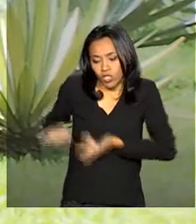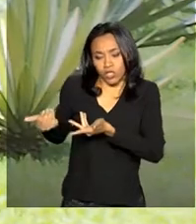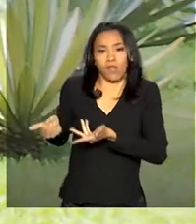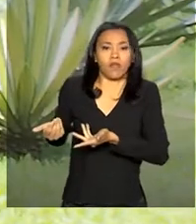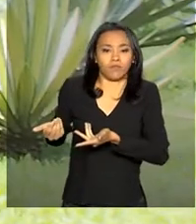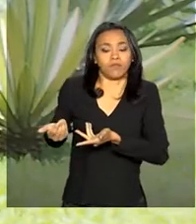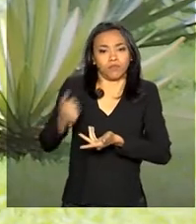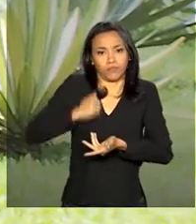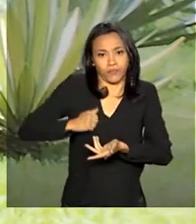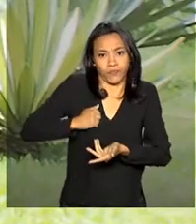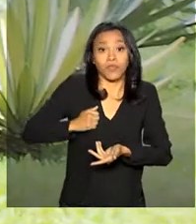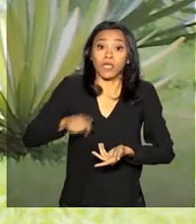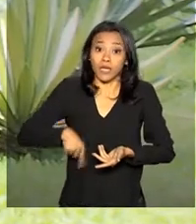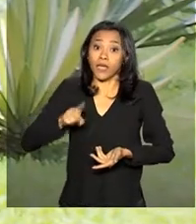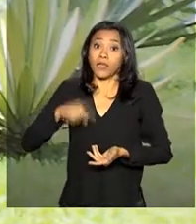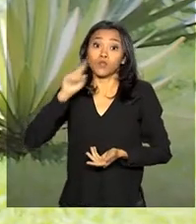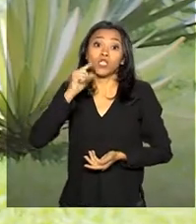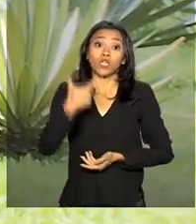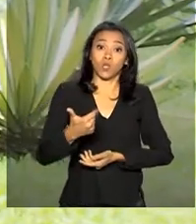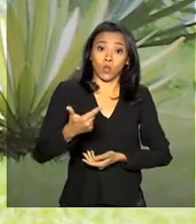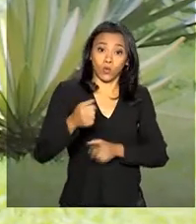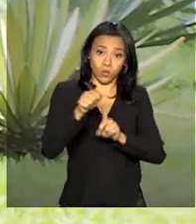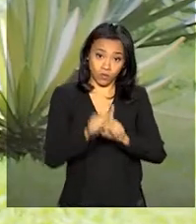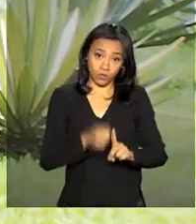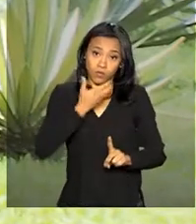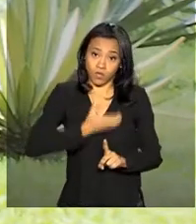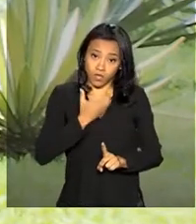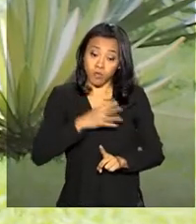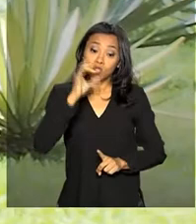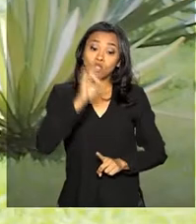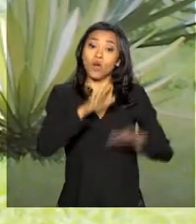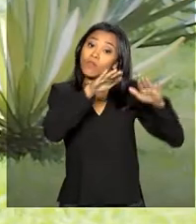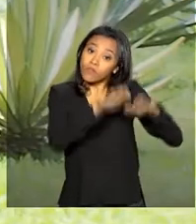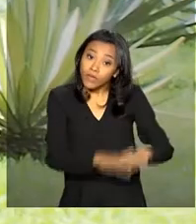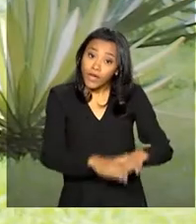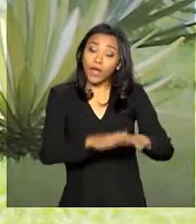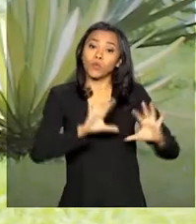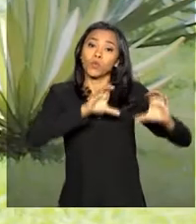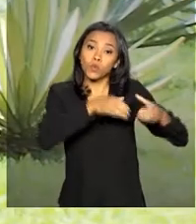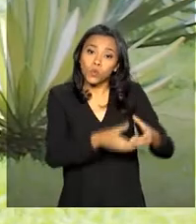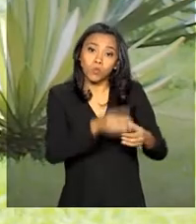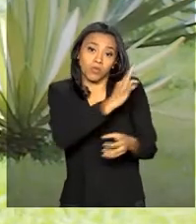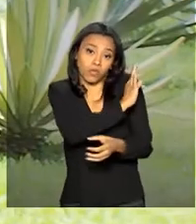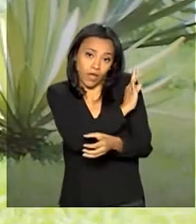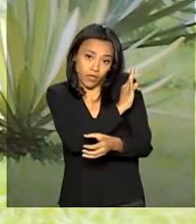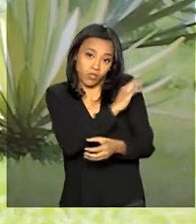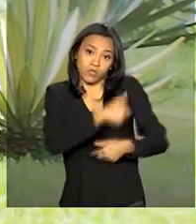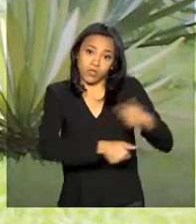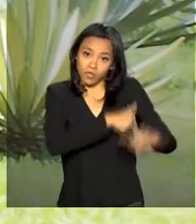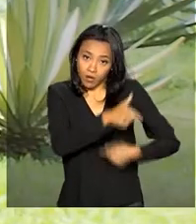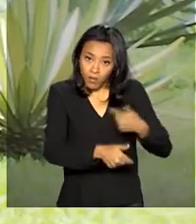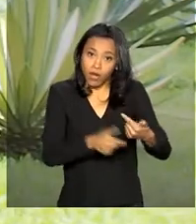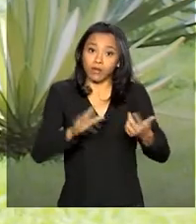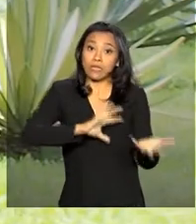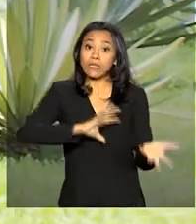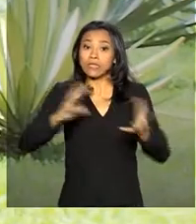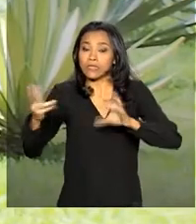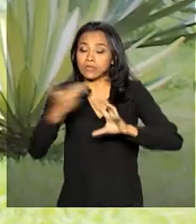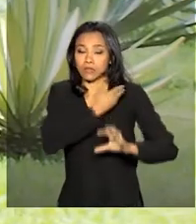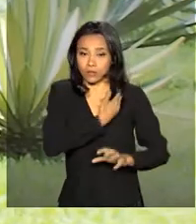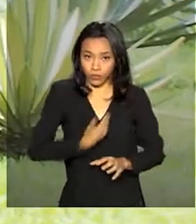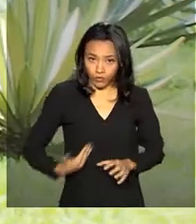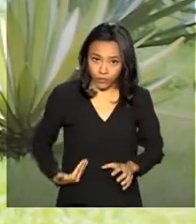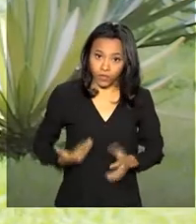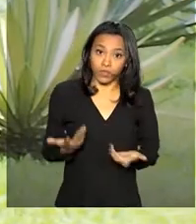ocorrer no dia 12 de dezembro por aqui somente equipes técnicas equipes dos grupos técnicos de trabalho na transição do governo o